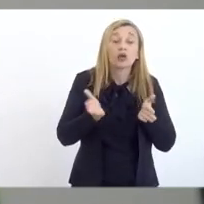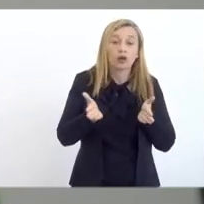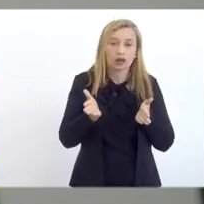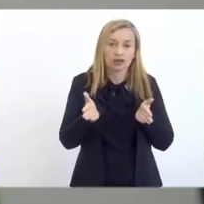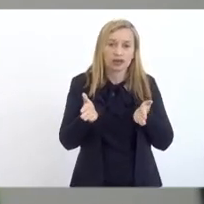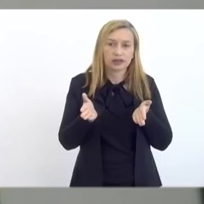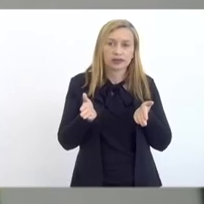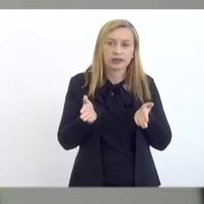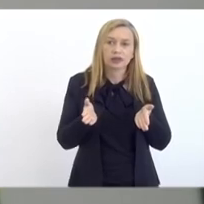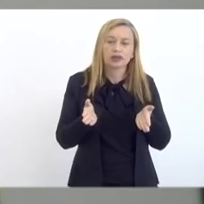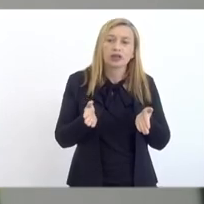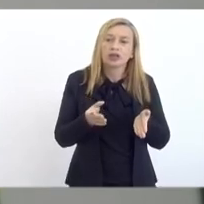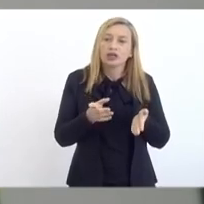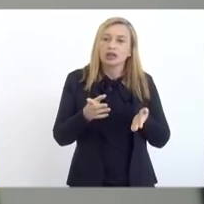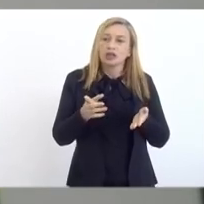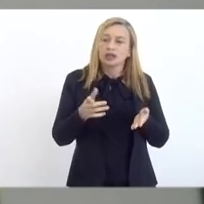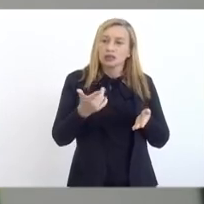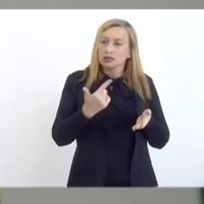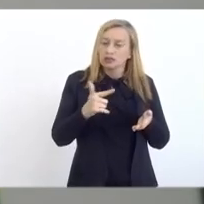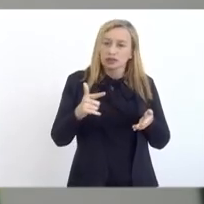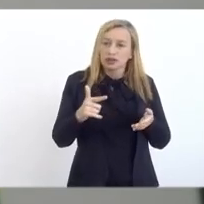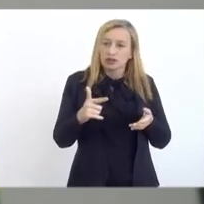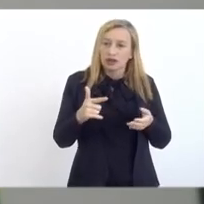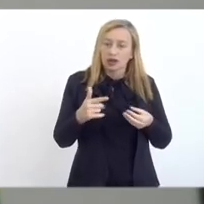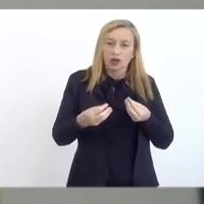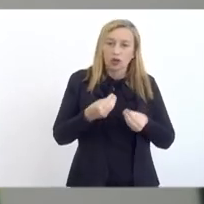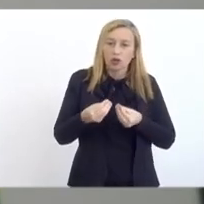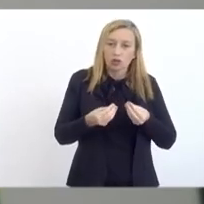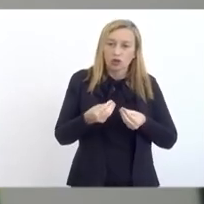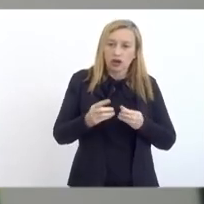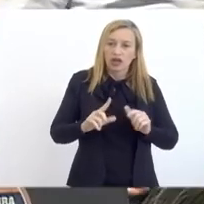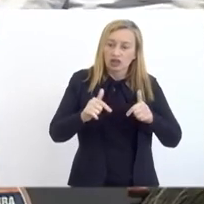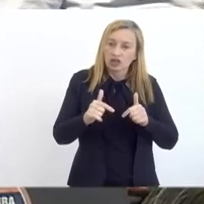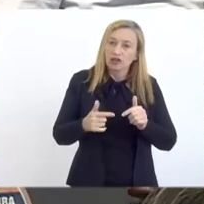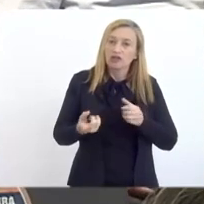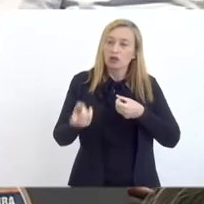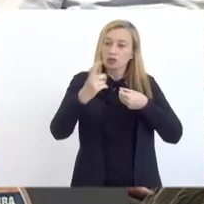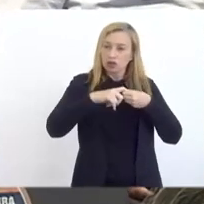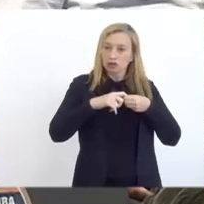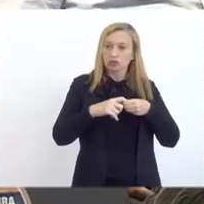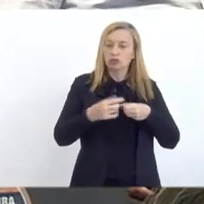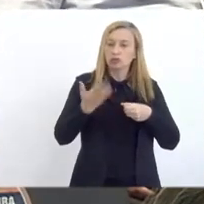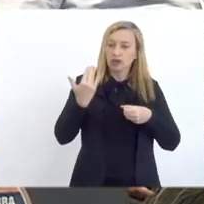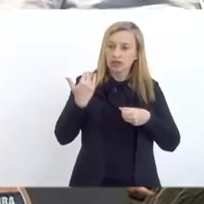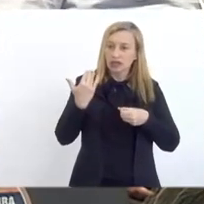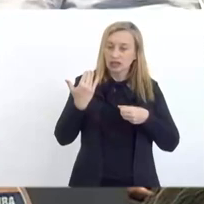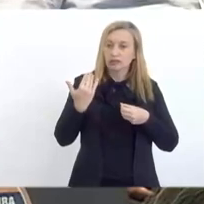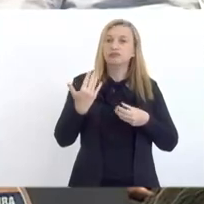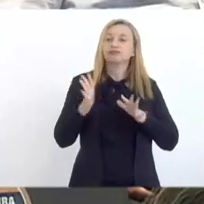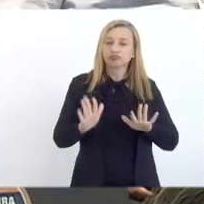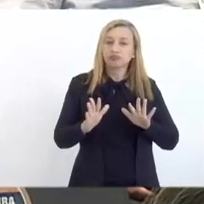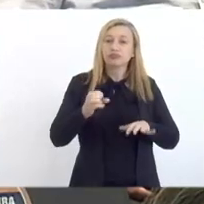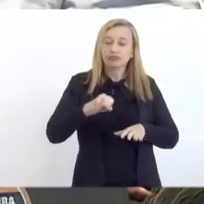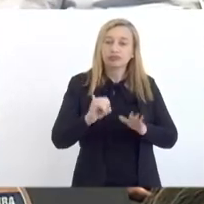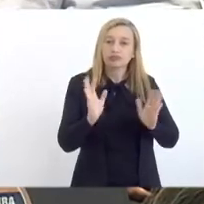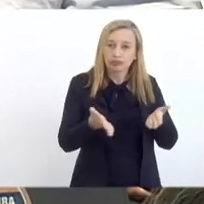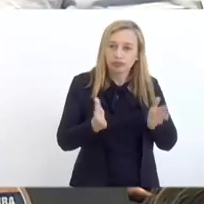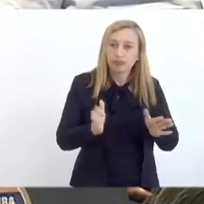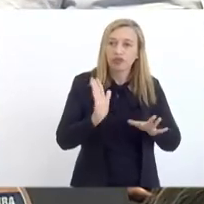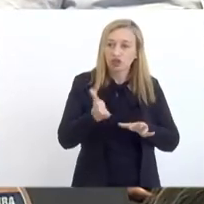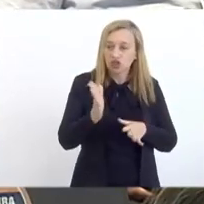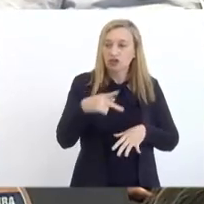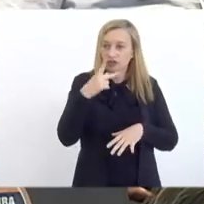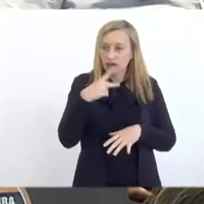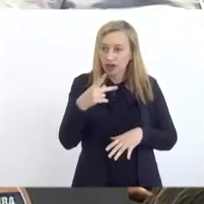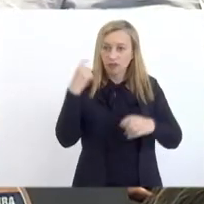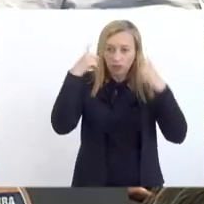que, se a gente não tiver êxito, aí volta as teses anteriores. Né? Então, isso que é importante. Se hoje, e já antecipo aqui para a preocupação